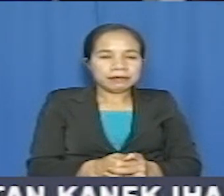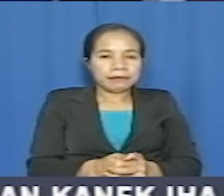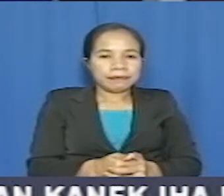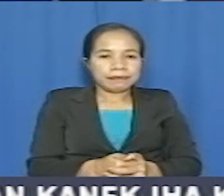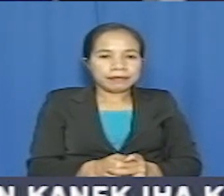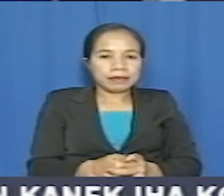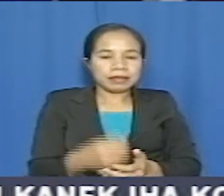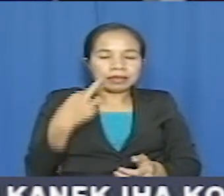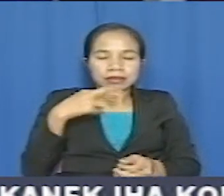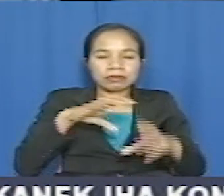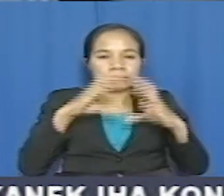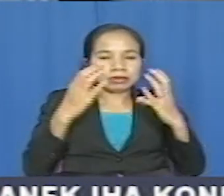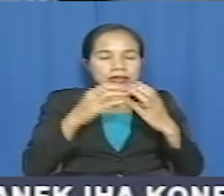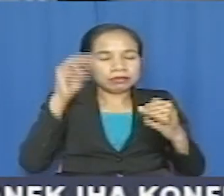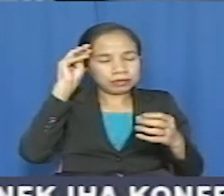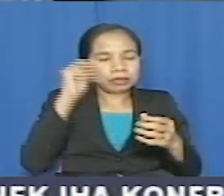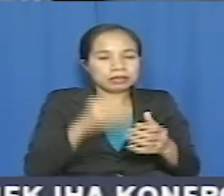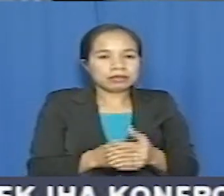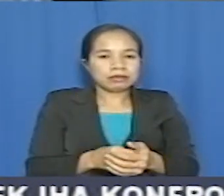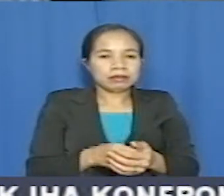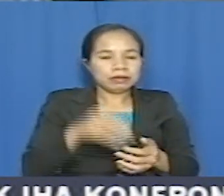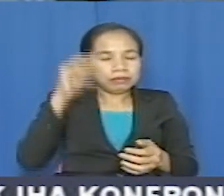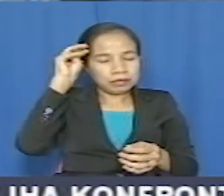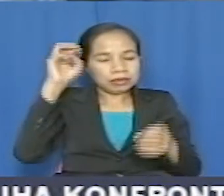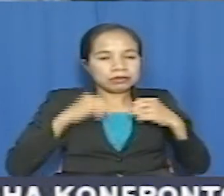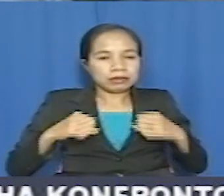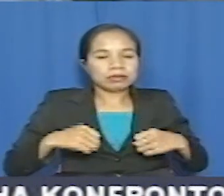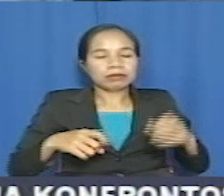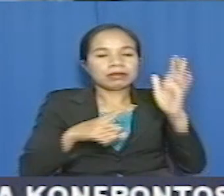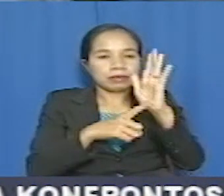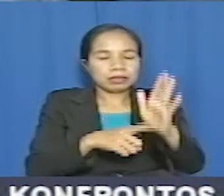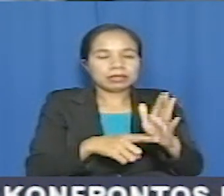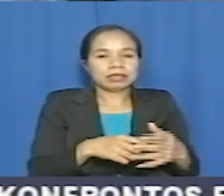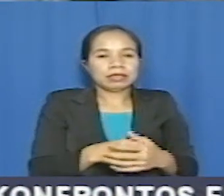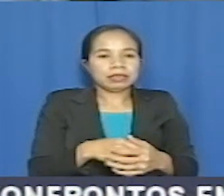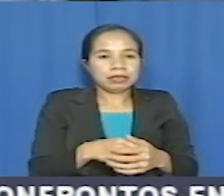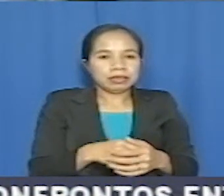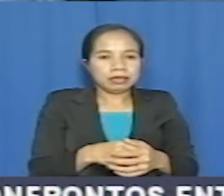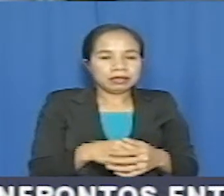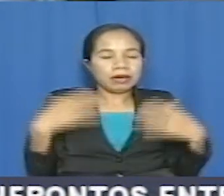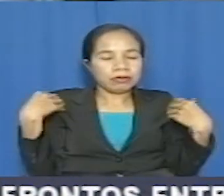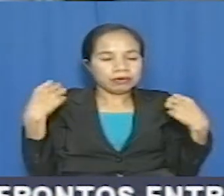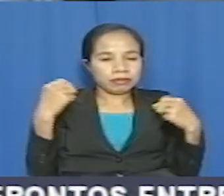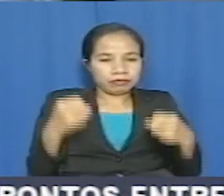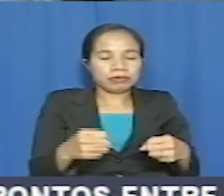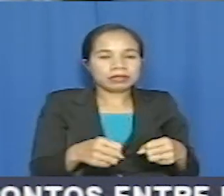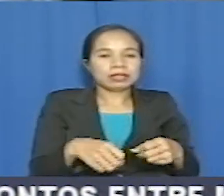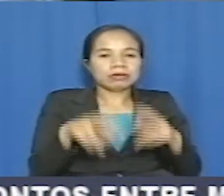conselho ministro há tudo cada ministério saúde apresenta razão que ida que é muito forte ou de